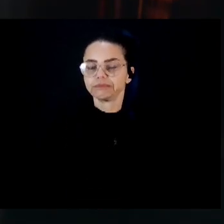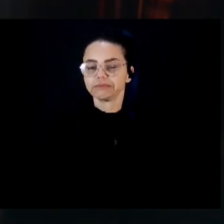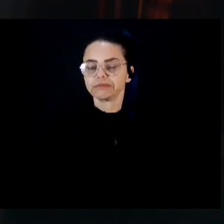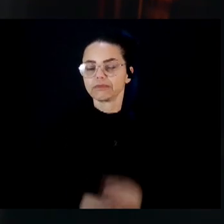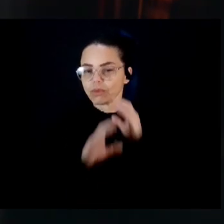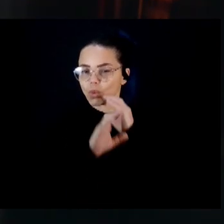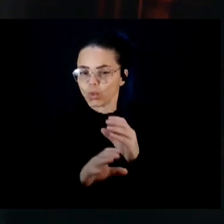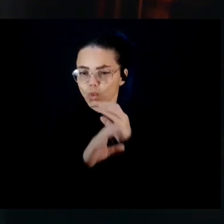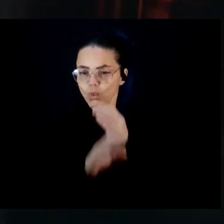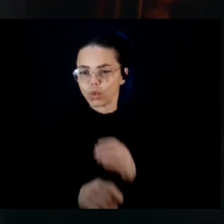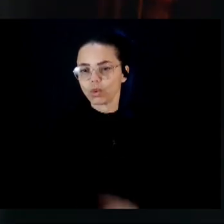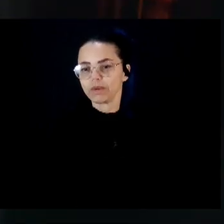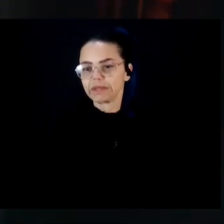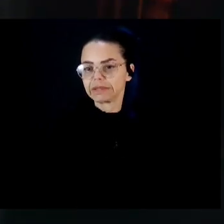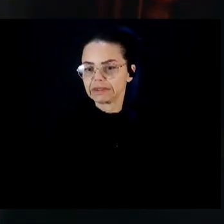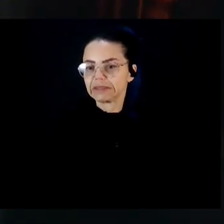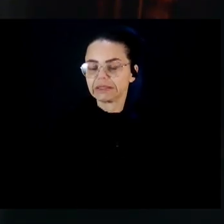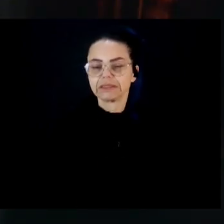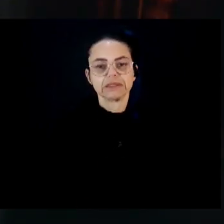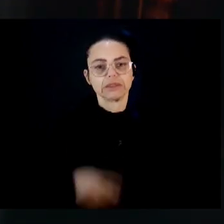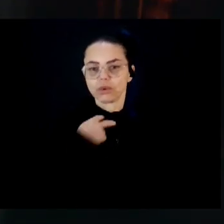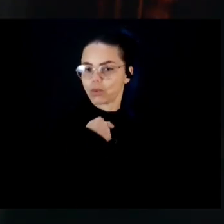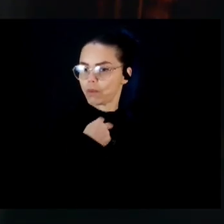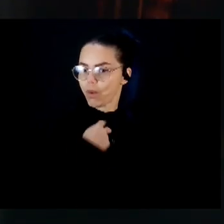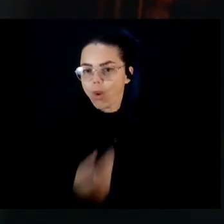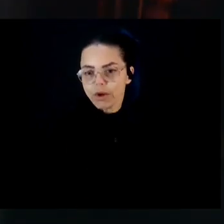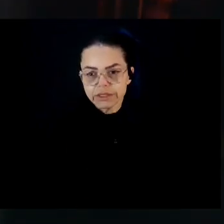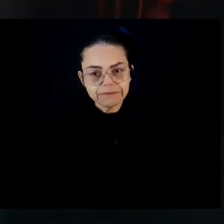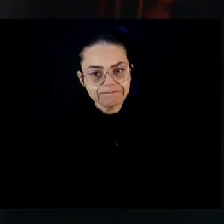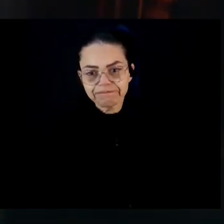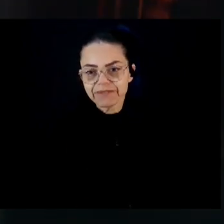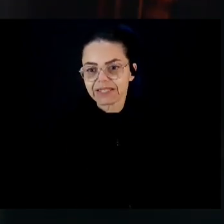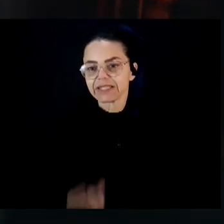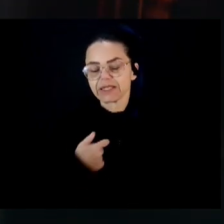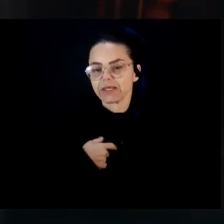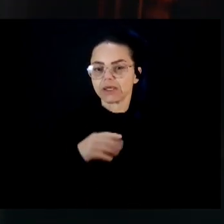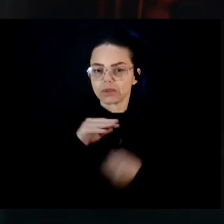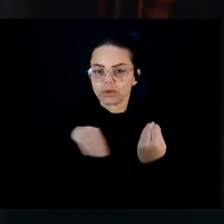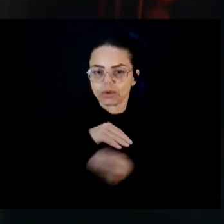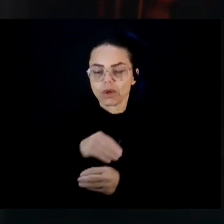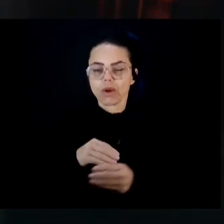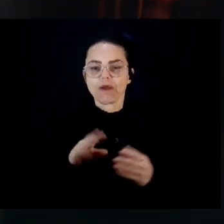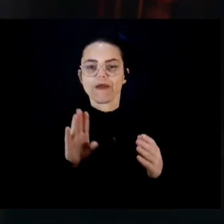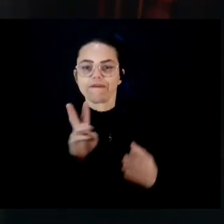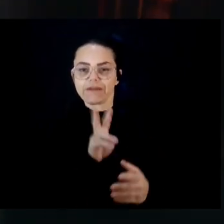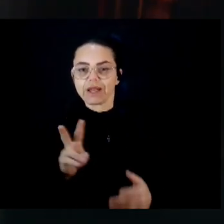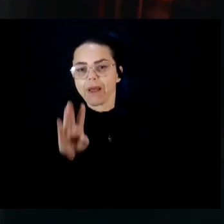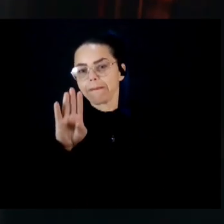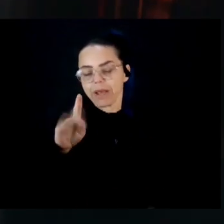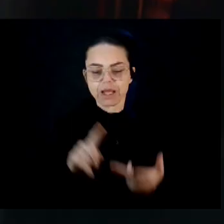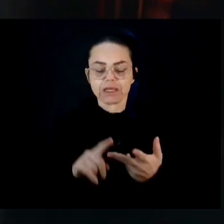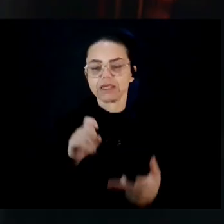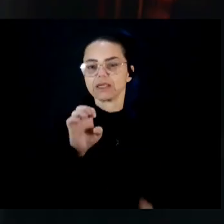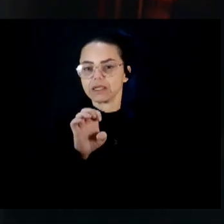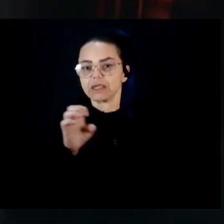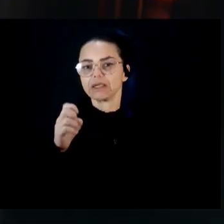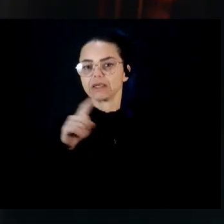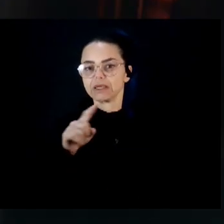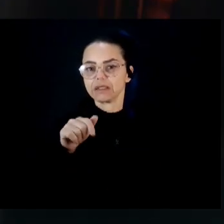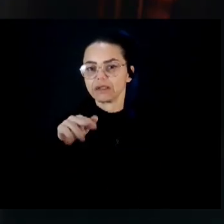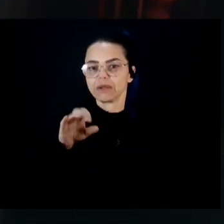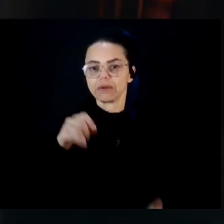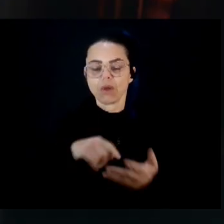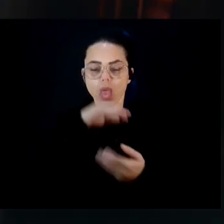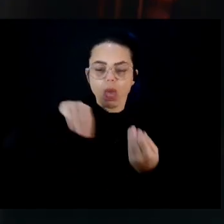é uma automedicação que a gente está fazendo, né? Imagina misturar lá vitamina B, E, zinco, magnésio,